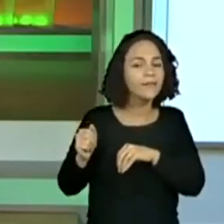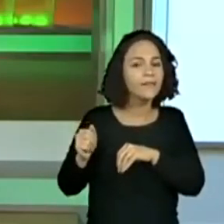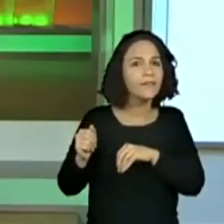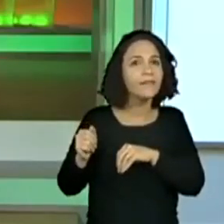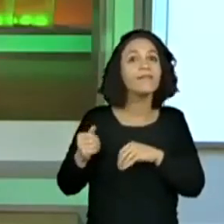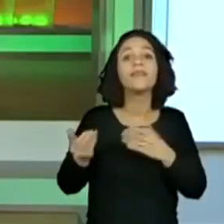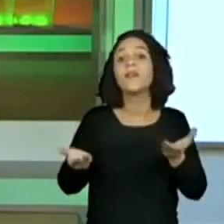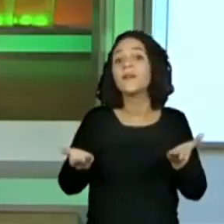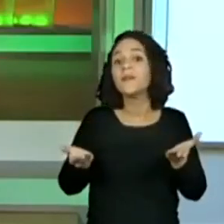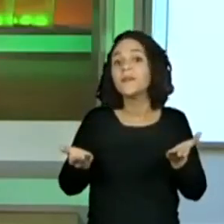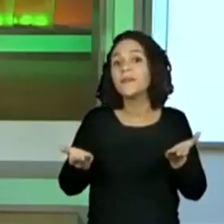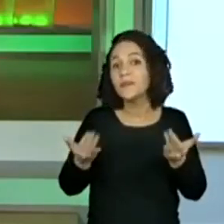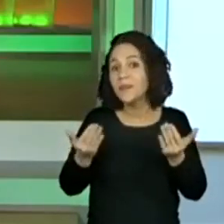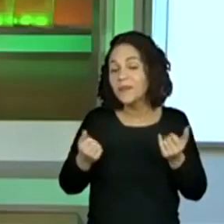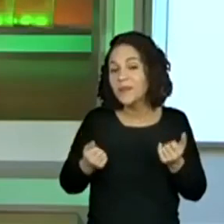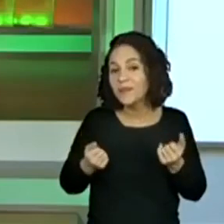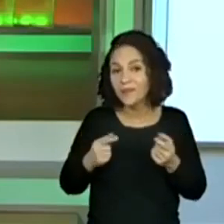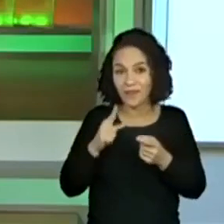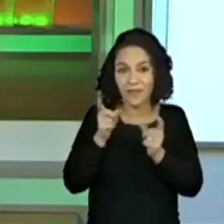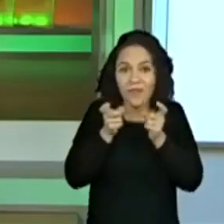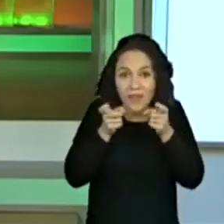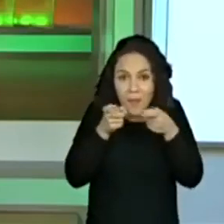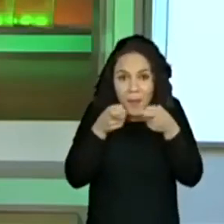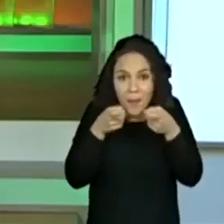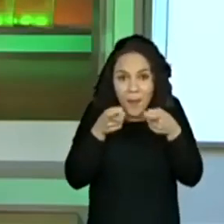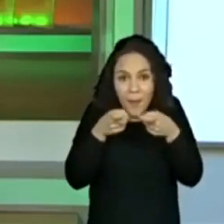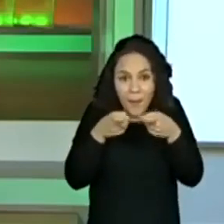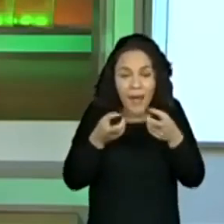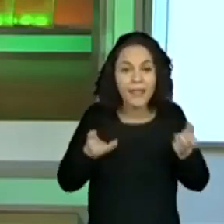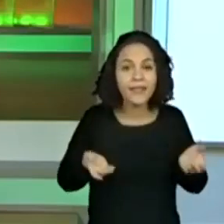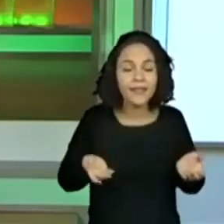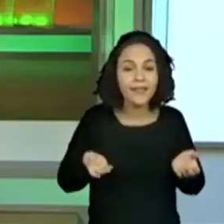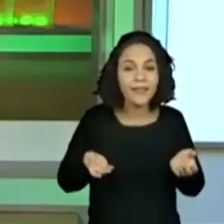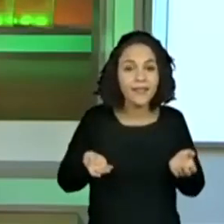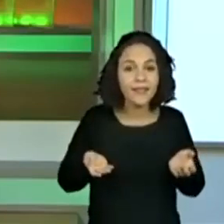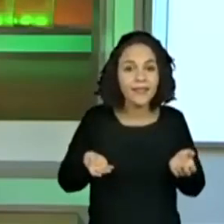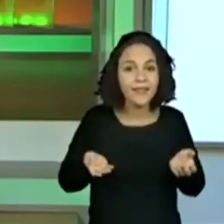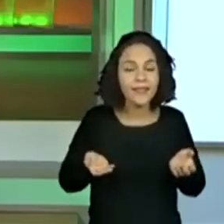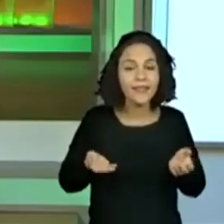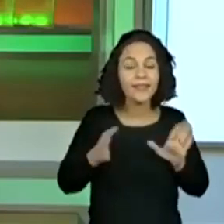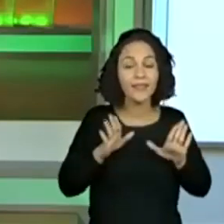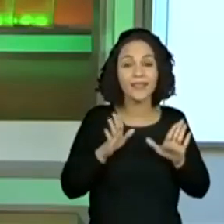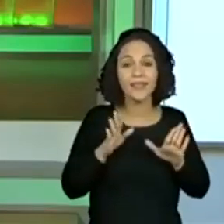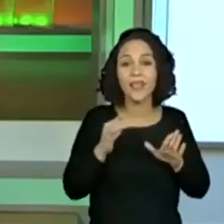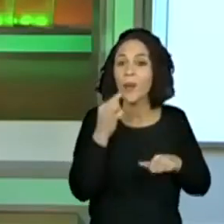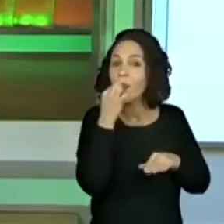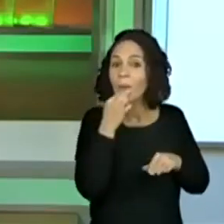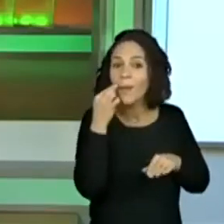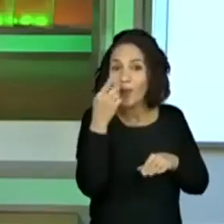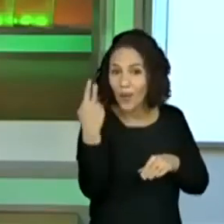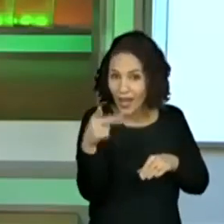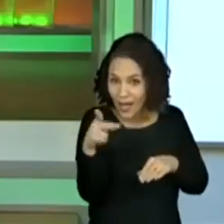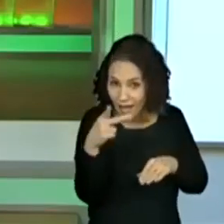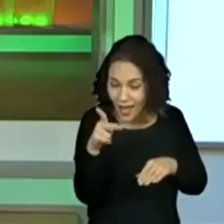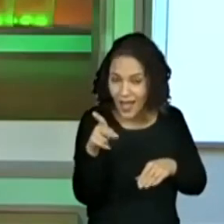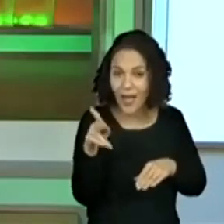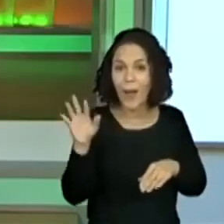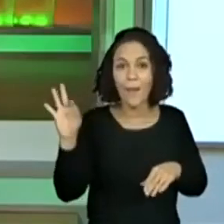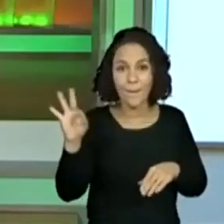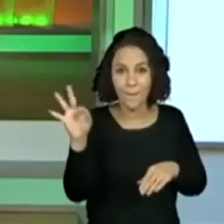E então, mastigador? O aparelho bucal da mosca